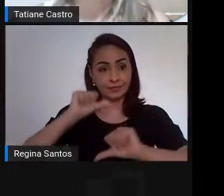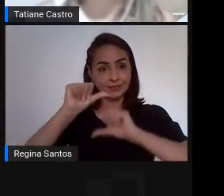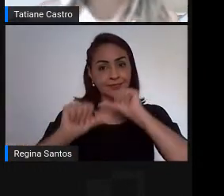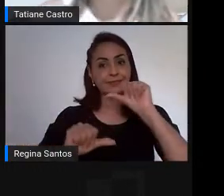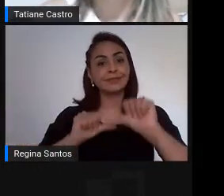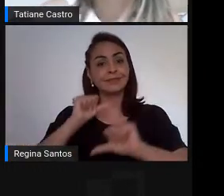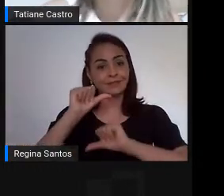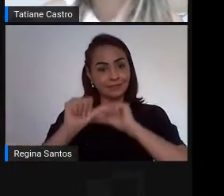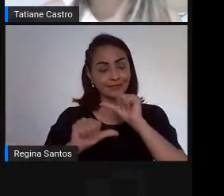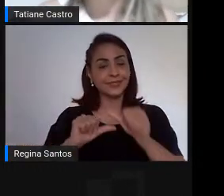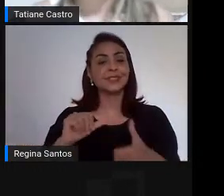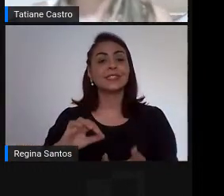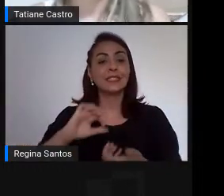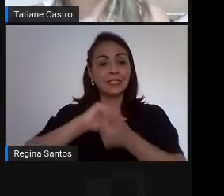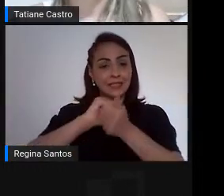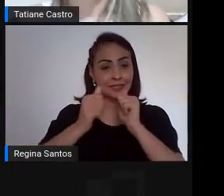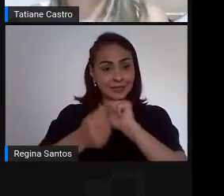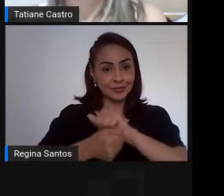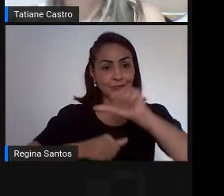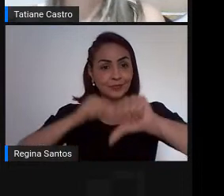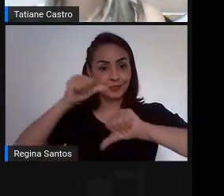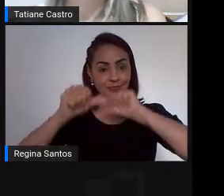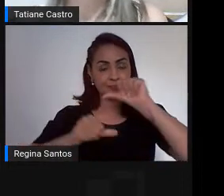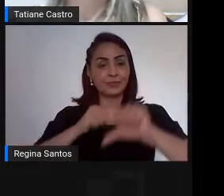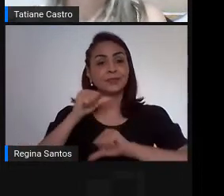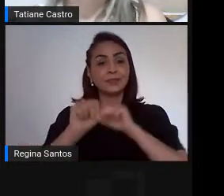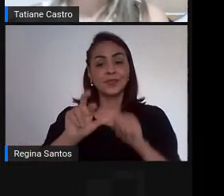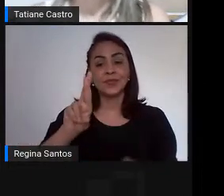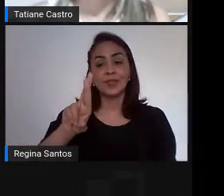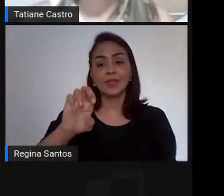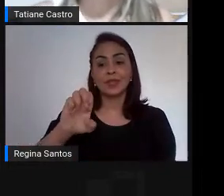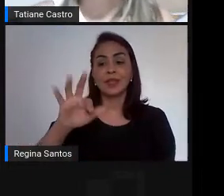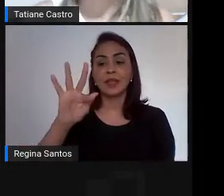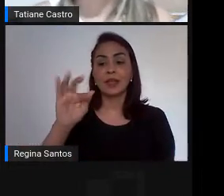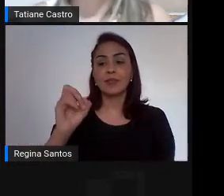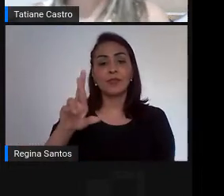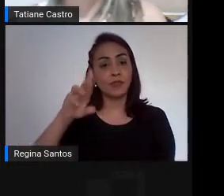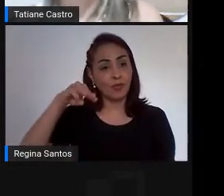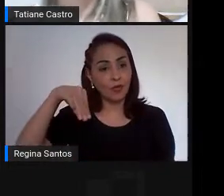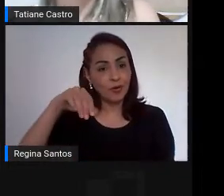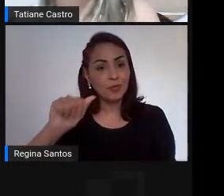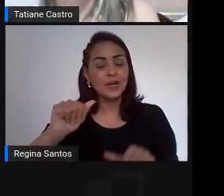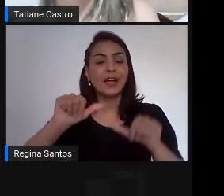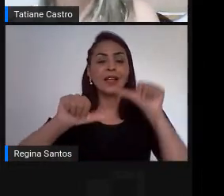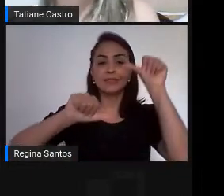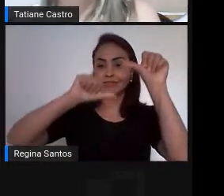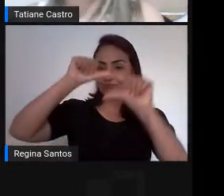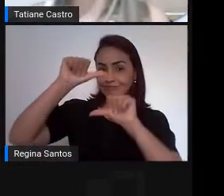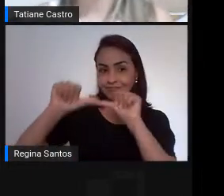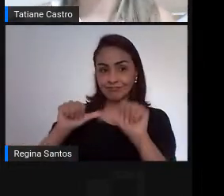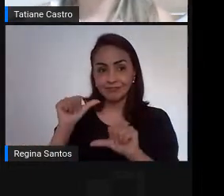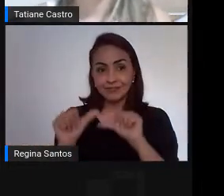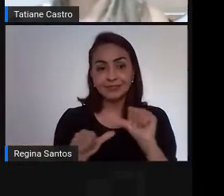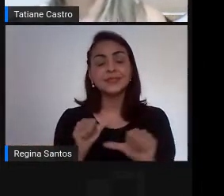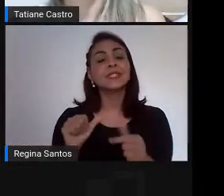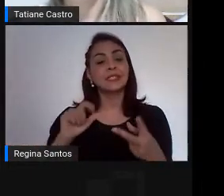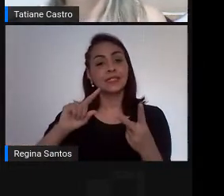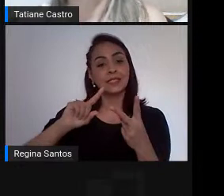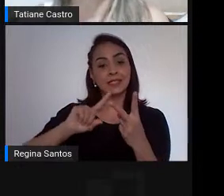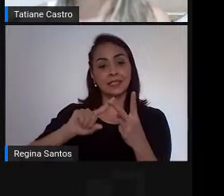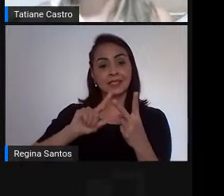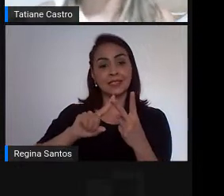que o fato de reformar não significa que houve mudança. Nós trabalhamos com mudanças e